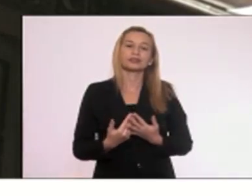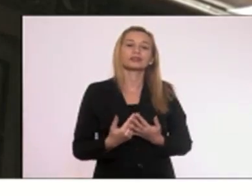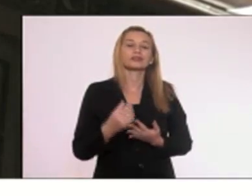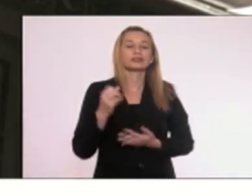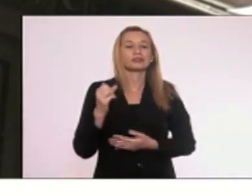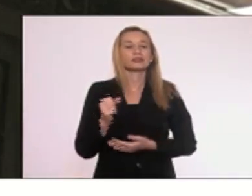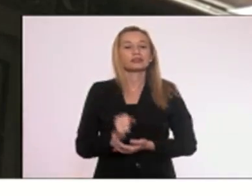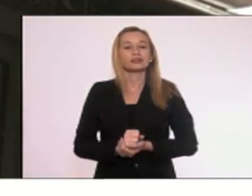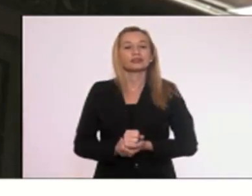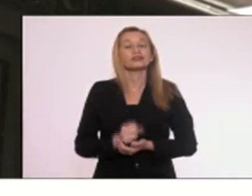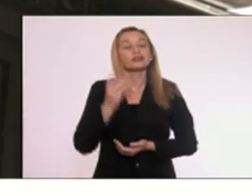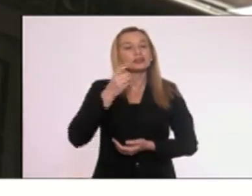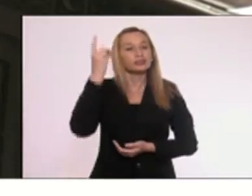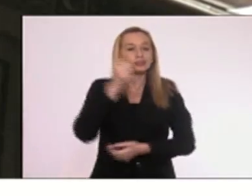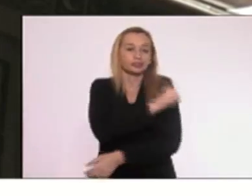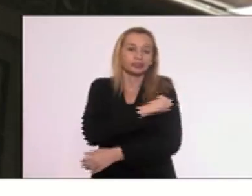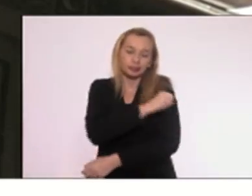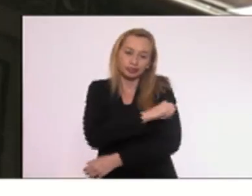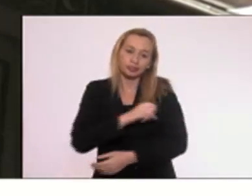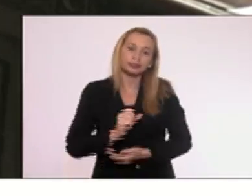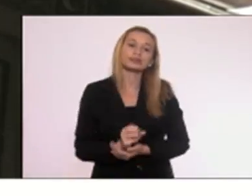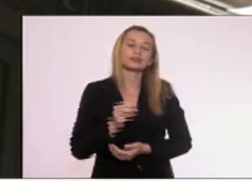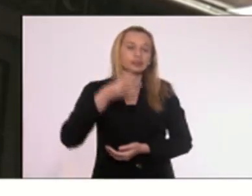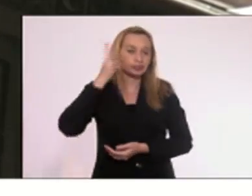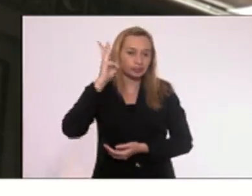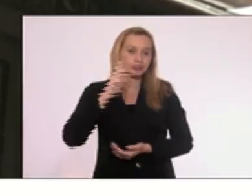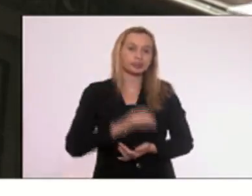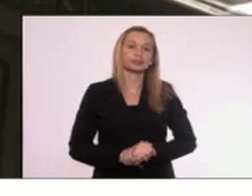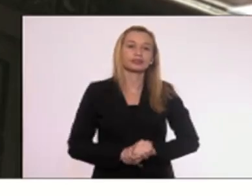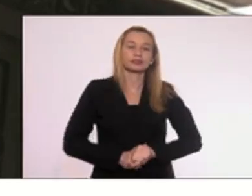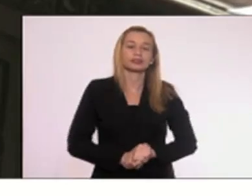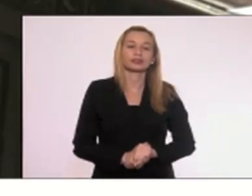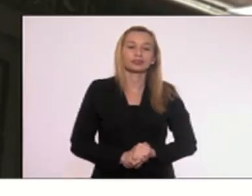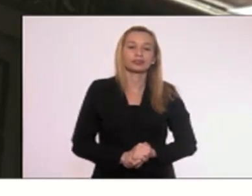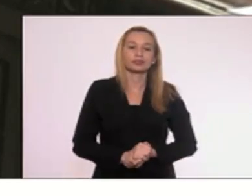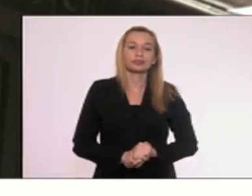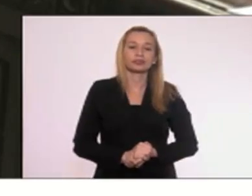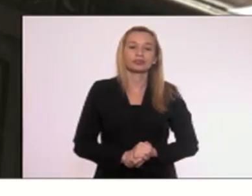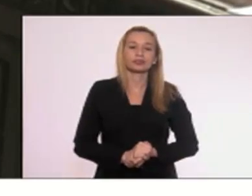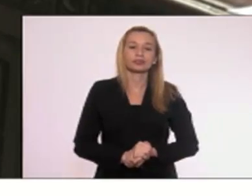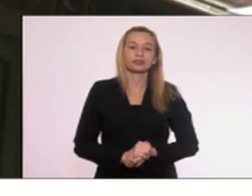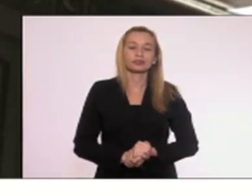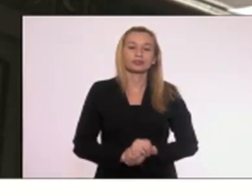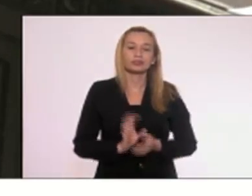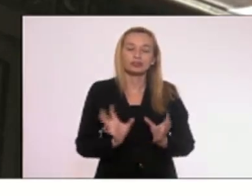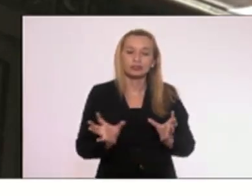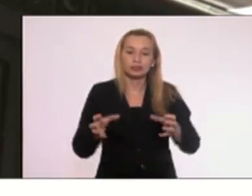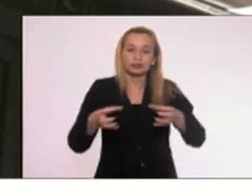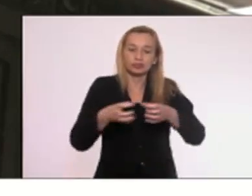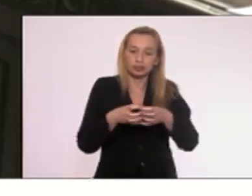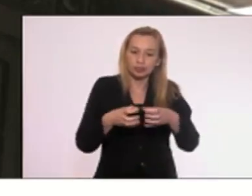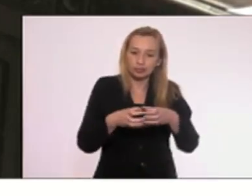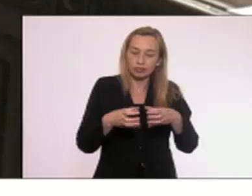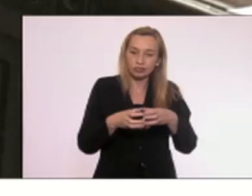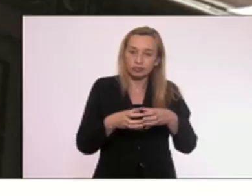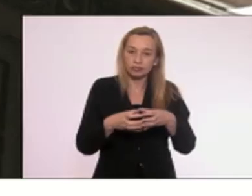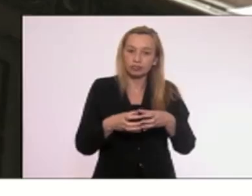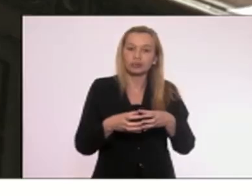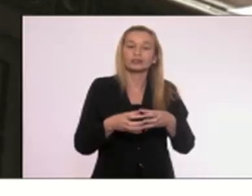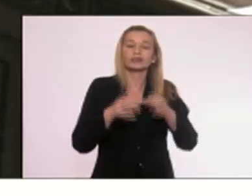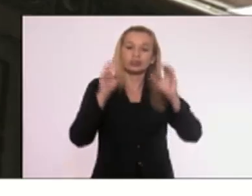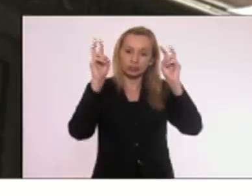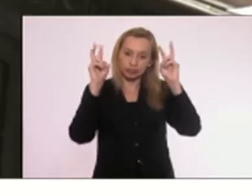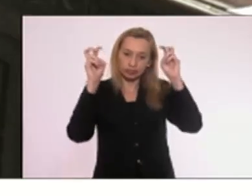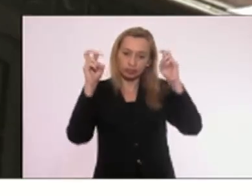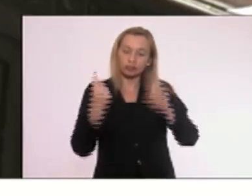Moraes, deputada enfermeira Rejane e deputado Valdec, aglutinando o conteúdo num só texto, e por essa